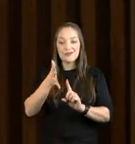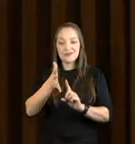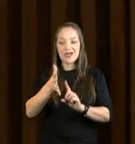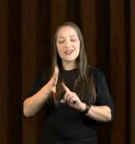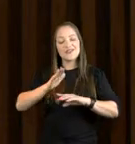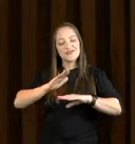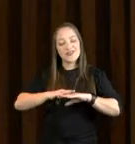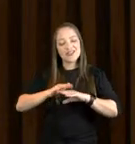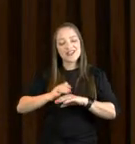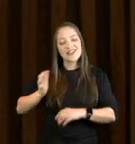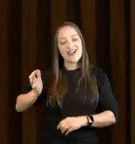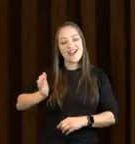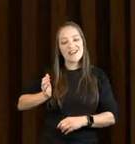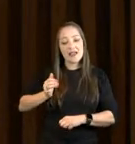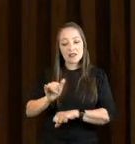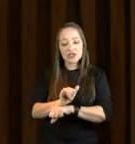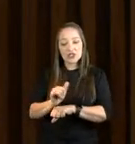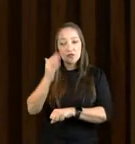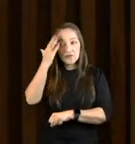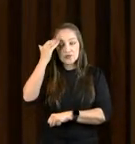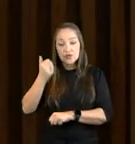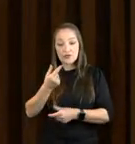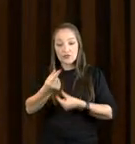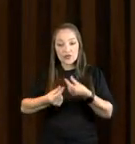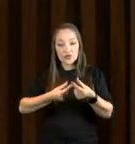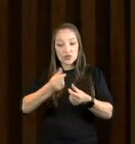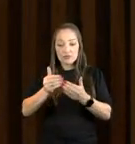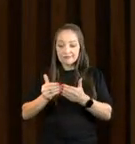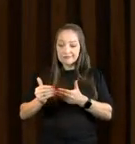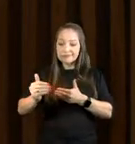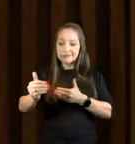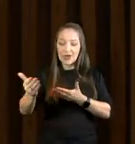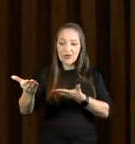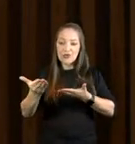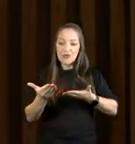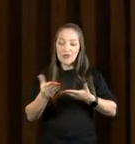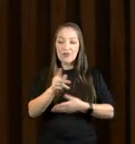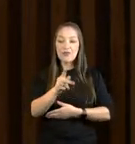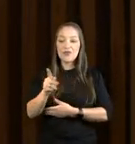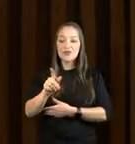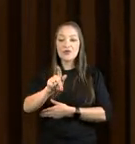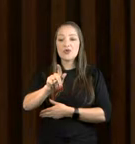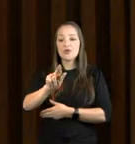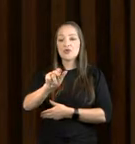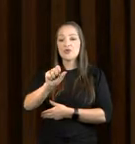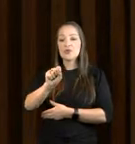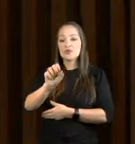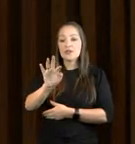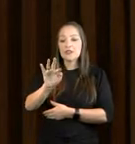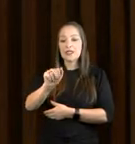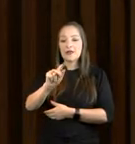Riquezas e Estratégias para o Sucesso Financeiro de Longo Prazo, convido ao palco o professor Gustavo Petrocelli.